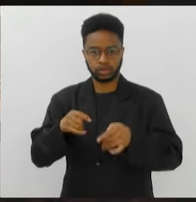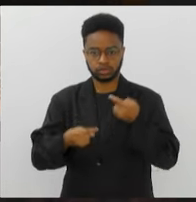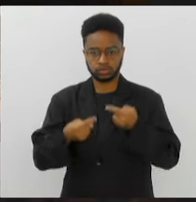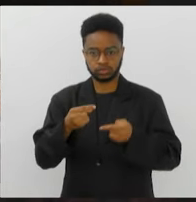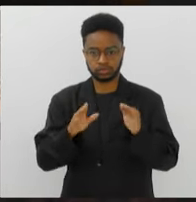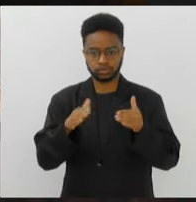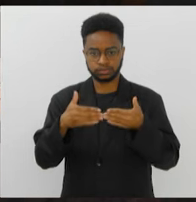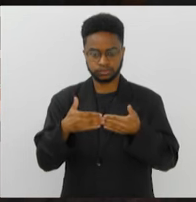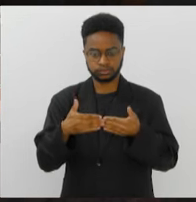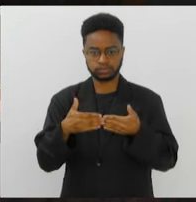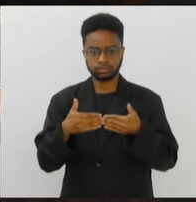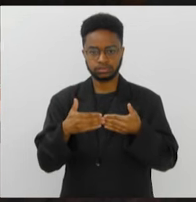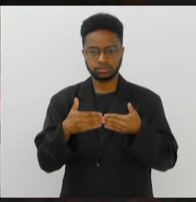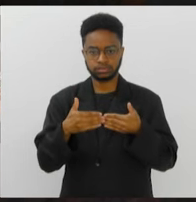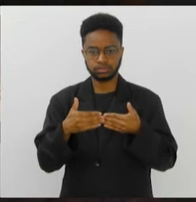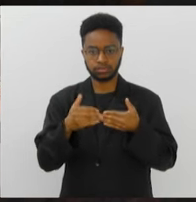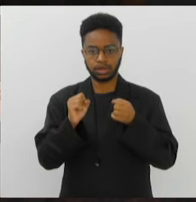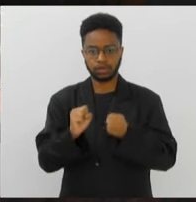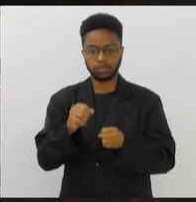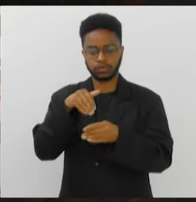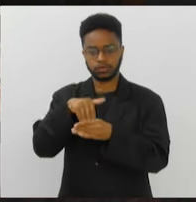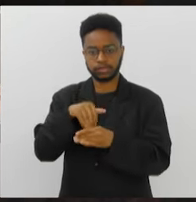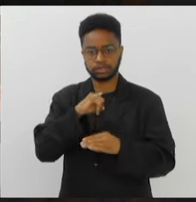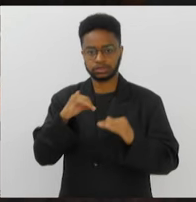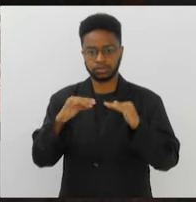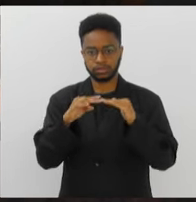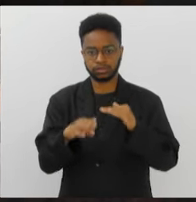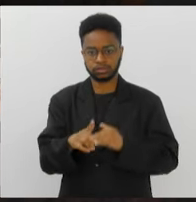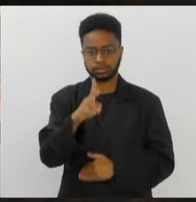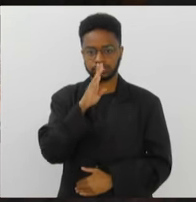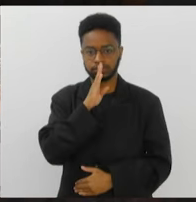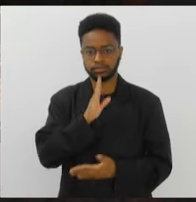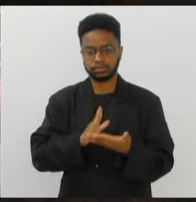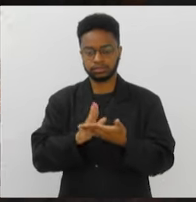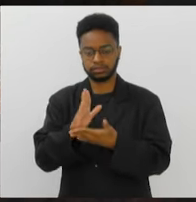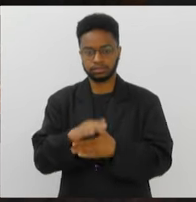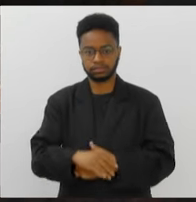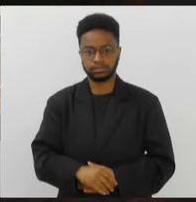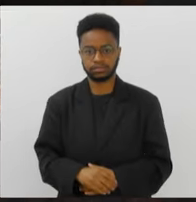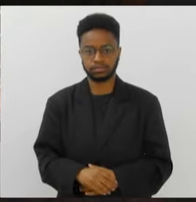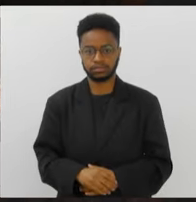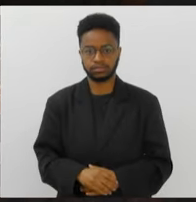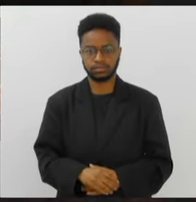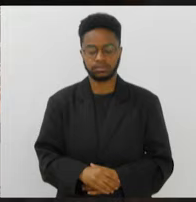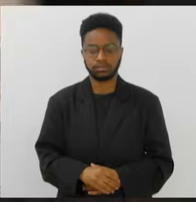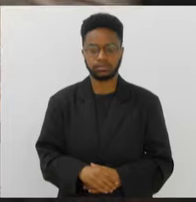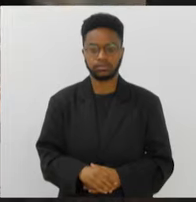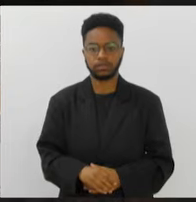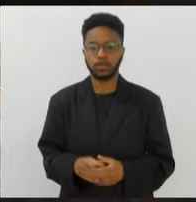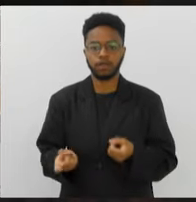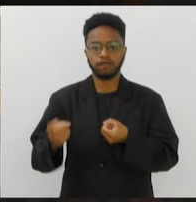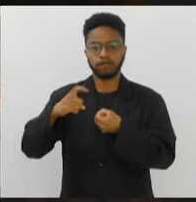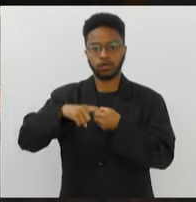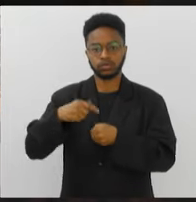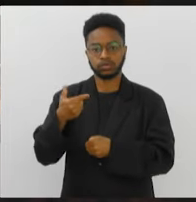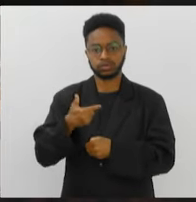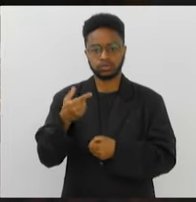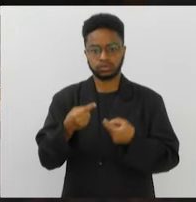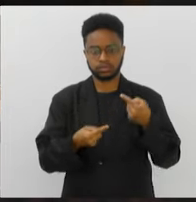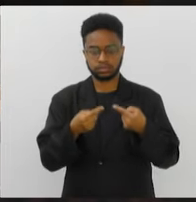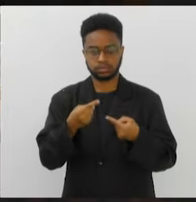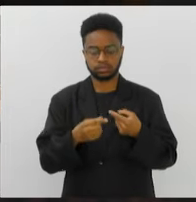discutir, encerrada a discussão. Em votação, senhores que aprovam, permaneçam como estão. Aprovado em primeira e retorna em